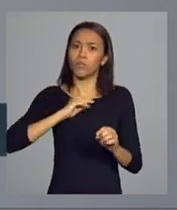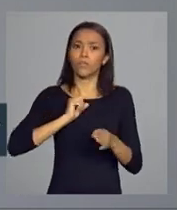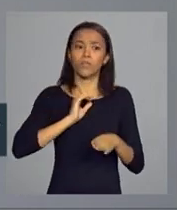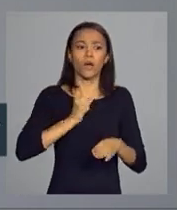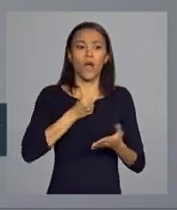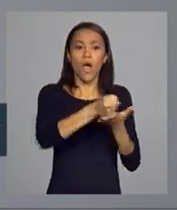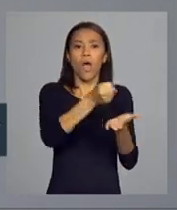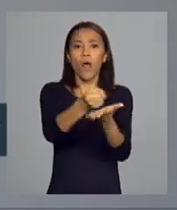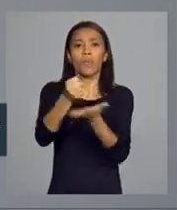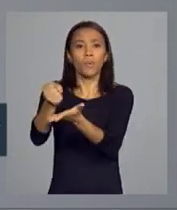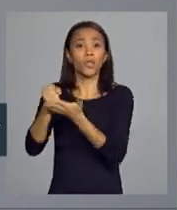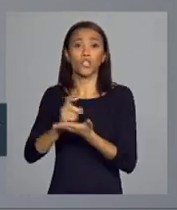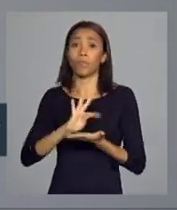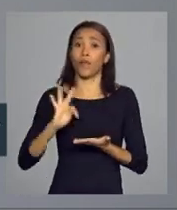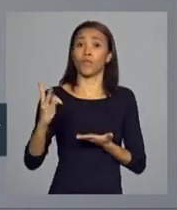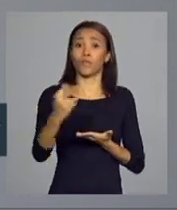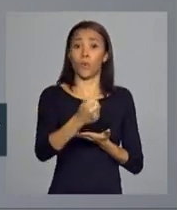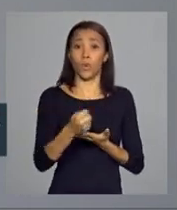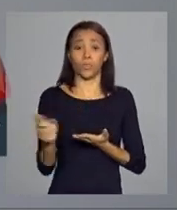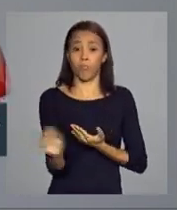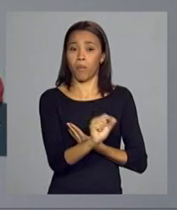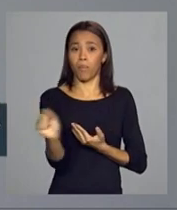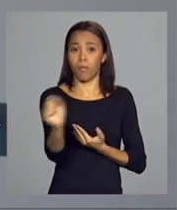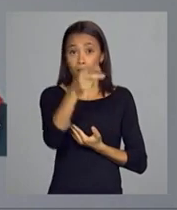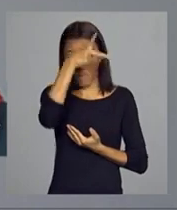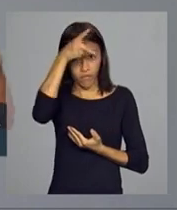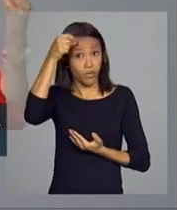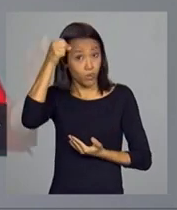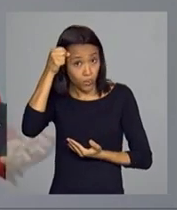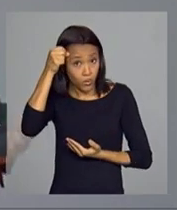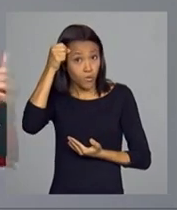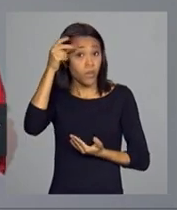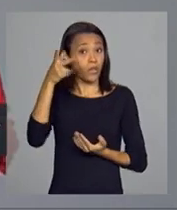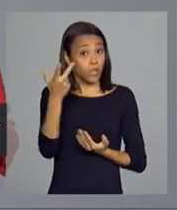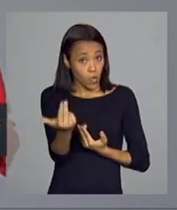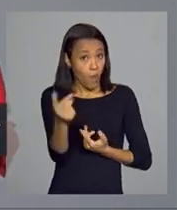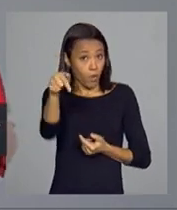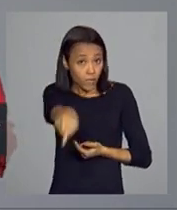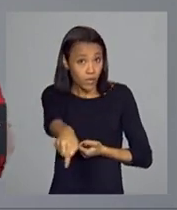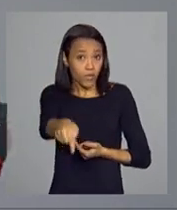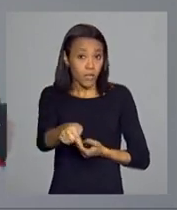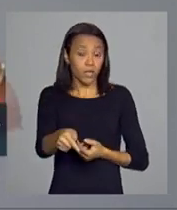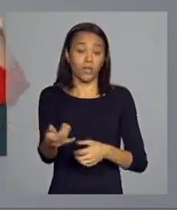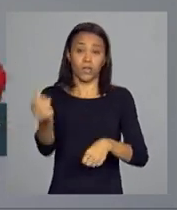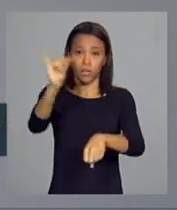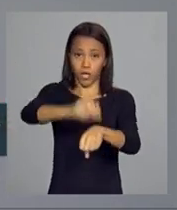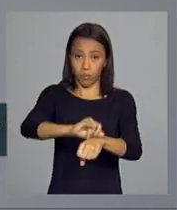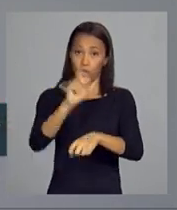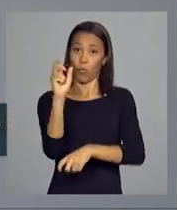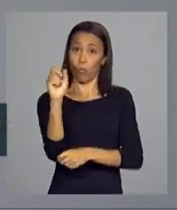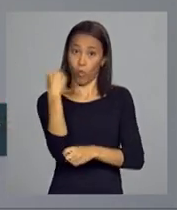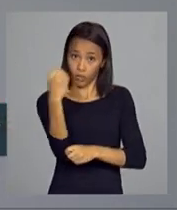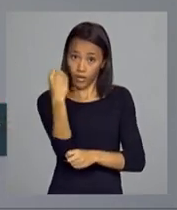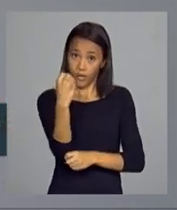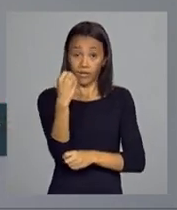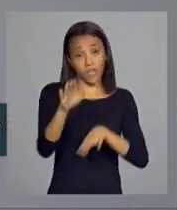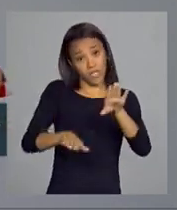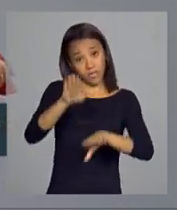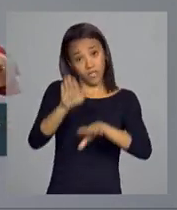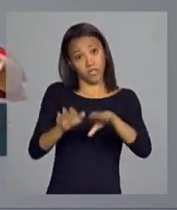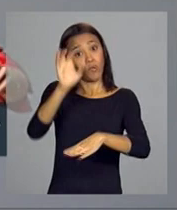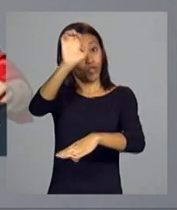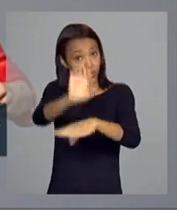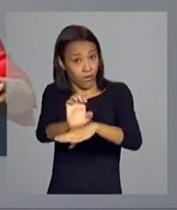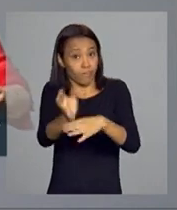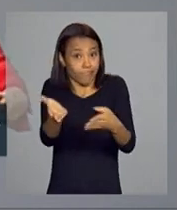contribuição para todas as prefeituras, algumas vezes é prefeitura, como é o caso aqui de Porto Alegre, e algumas vezes é o Estado.